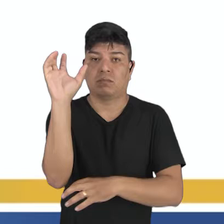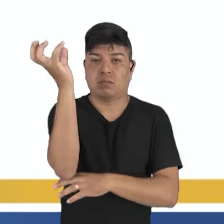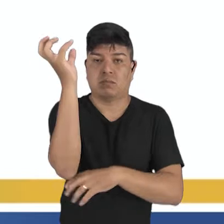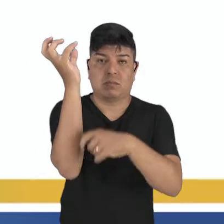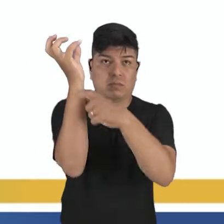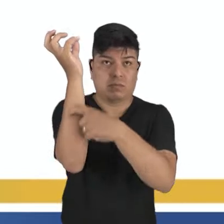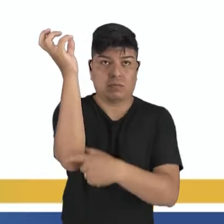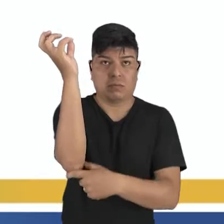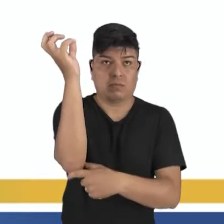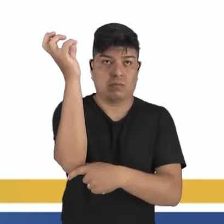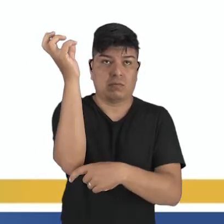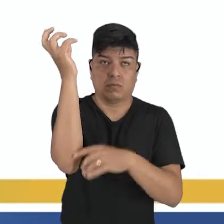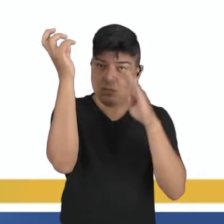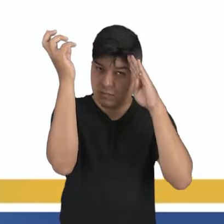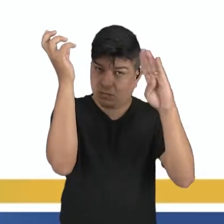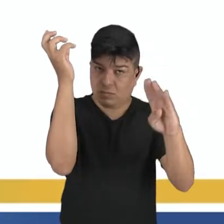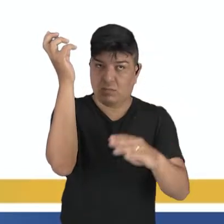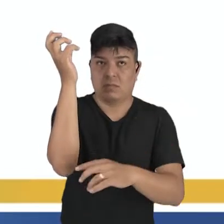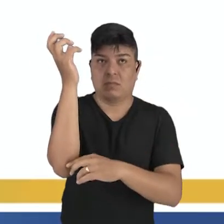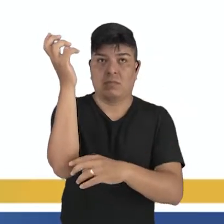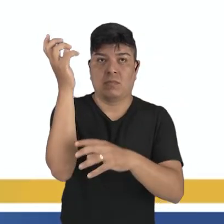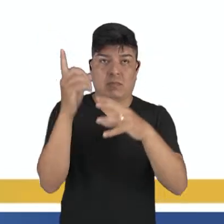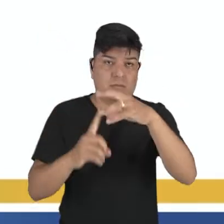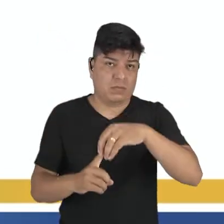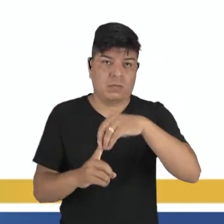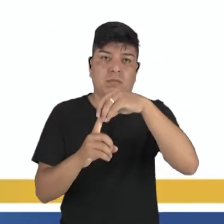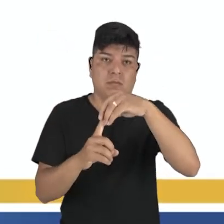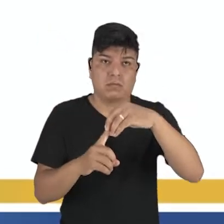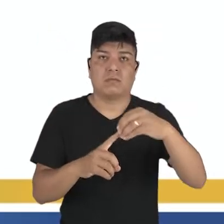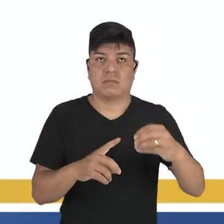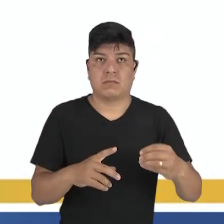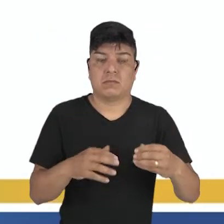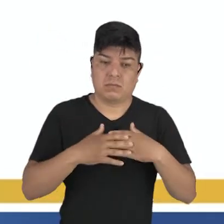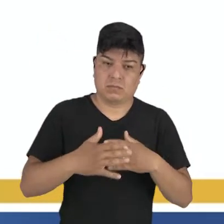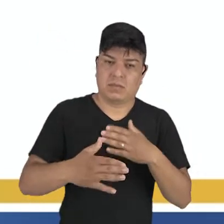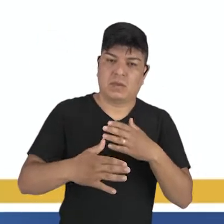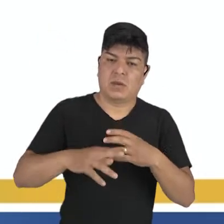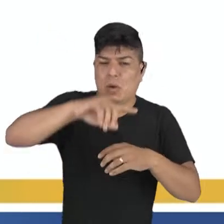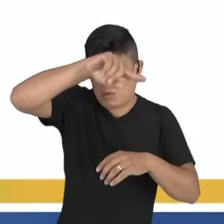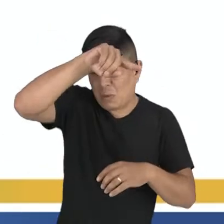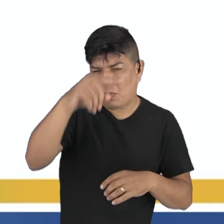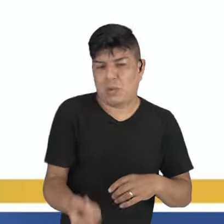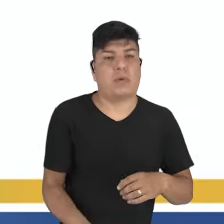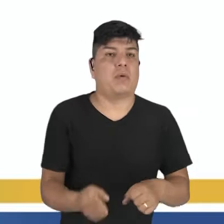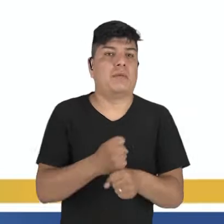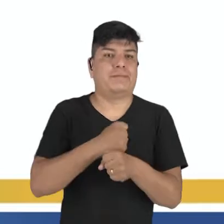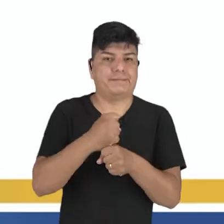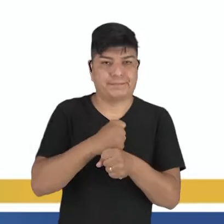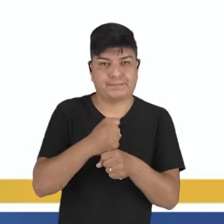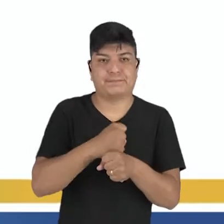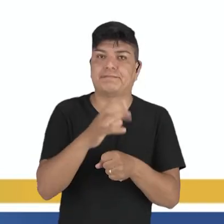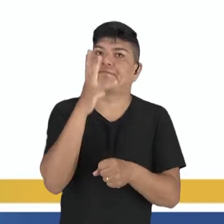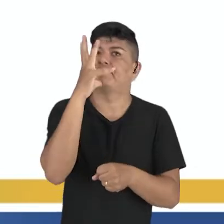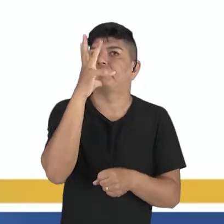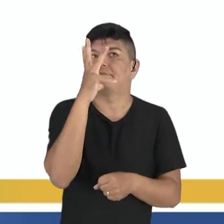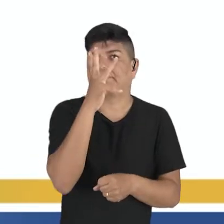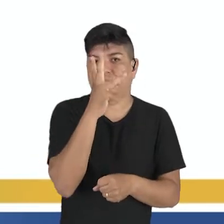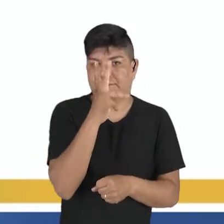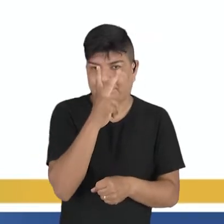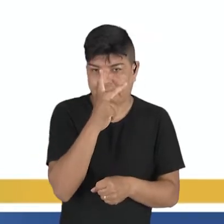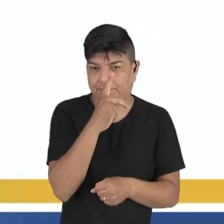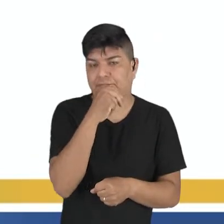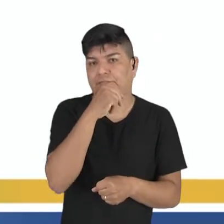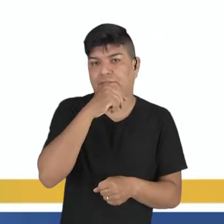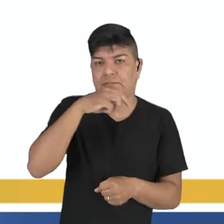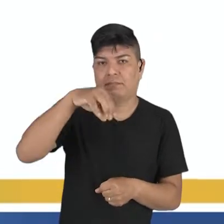ali na base do tronco principal, você tem um ancestral comum, e com o passar de milhões de anos, porque a evolução é um processo lento que dura milhões de anos,